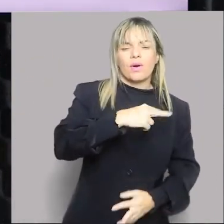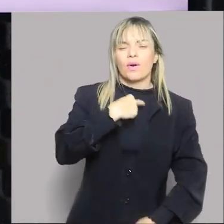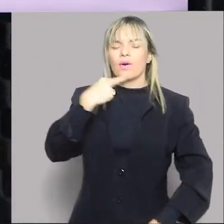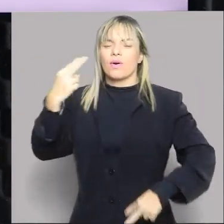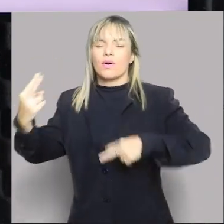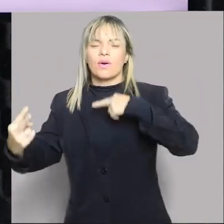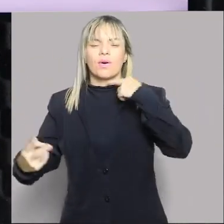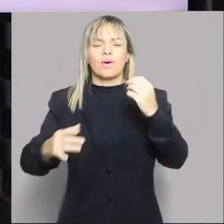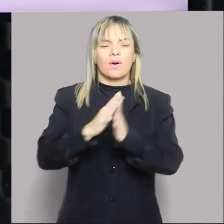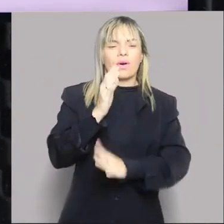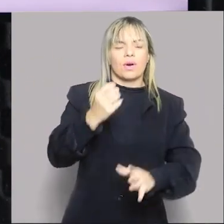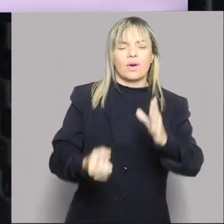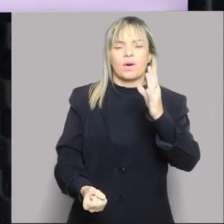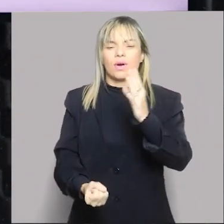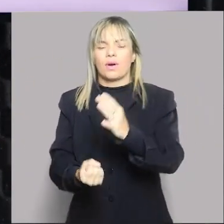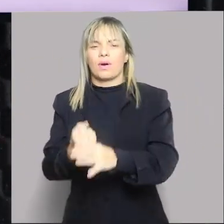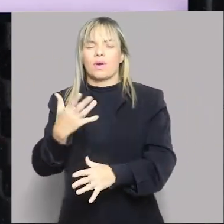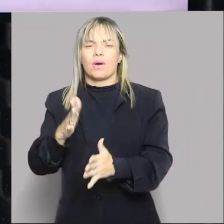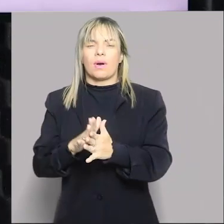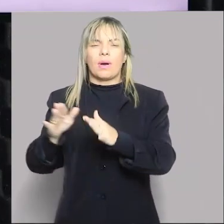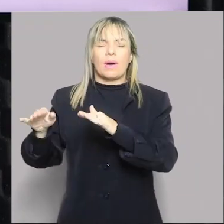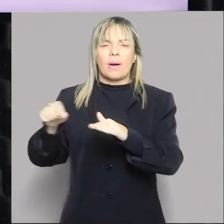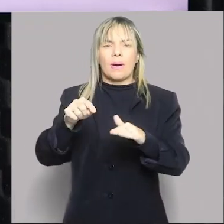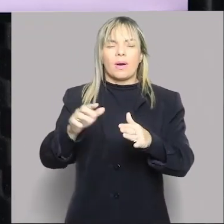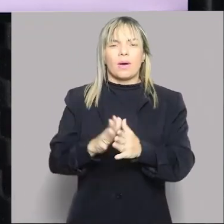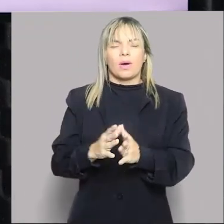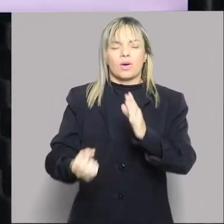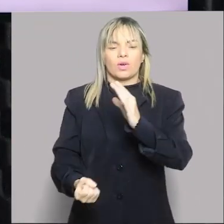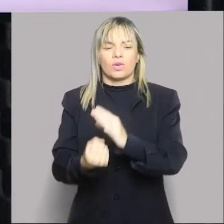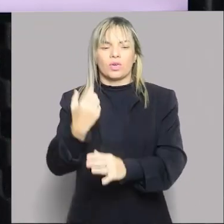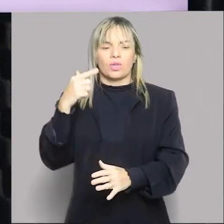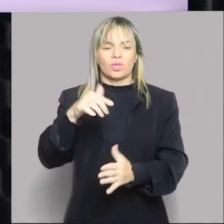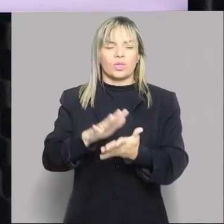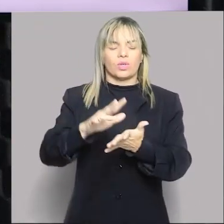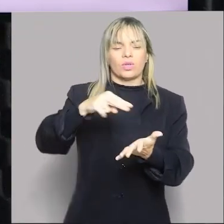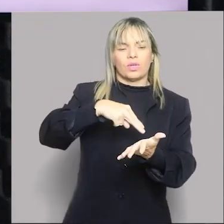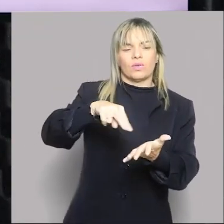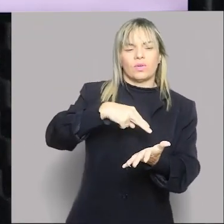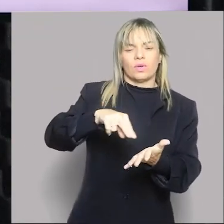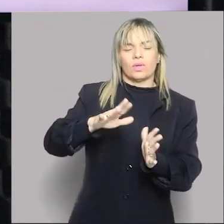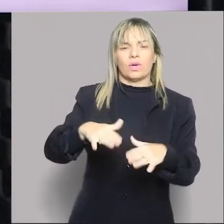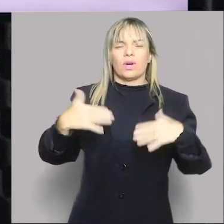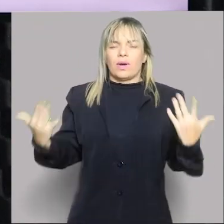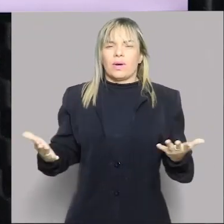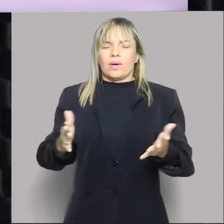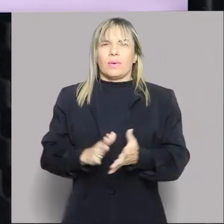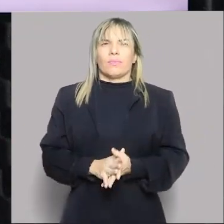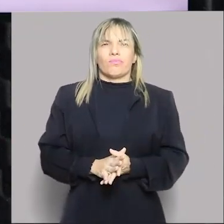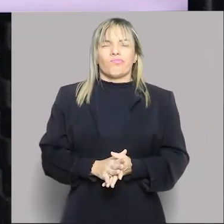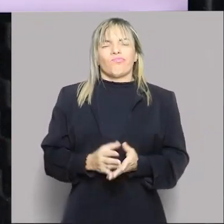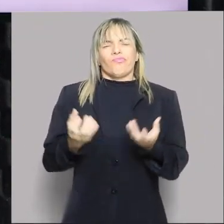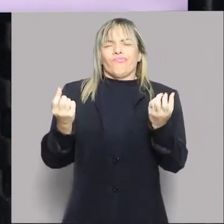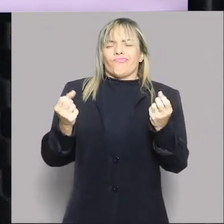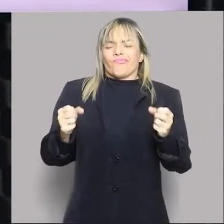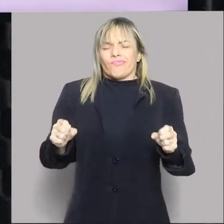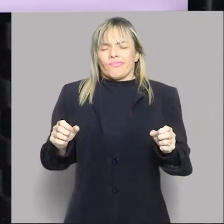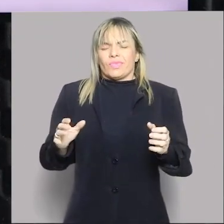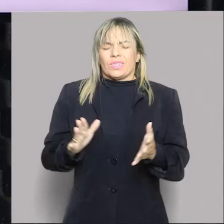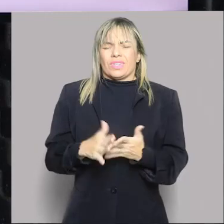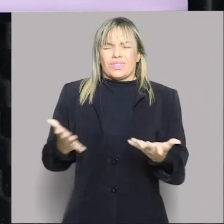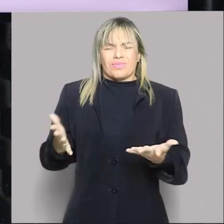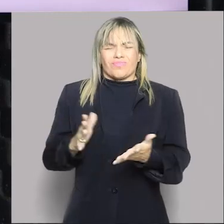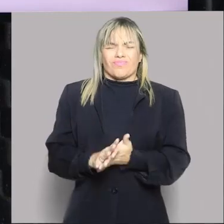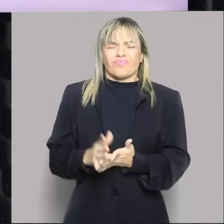ela surge ali paralelo com a dança, que a gente vai já falar. Música. É impossível, não é impossível, mas é muito